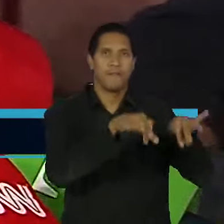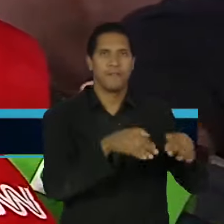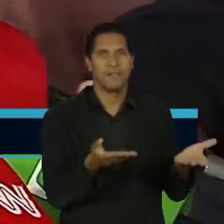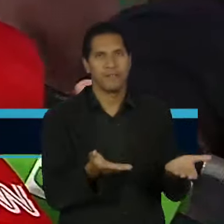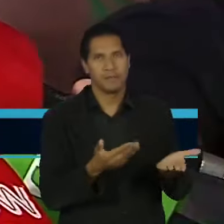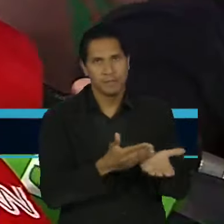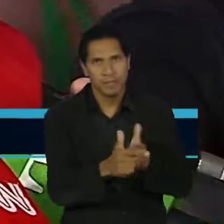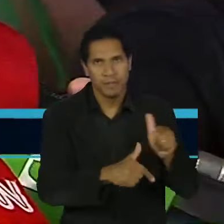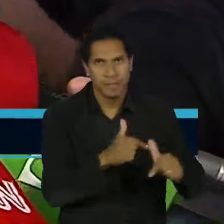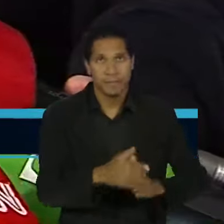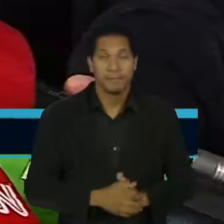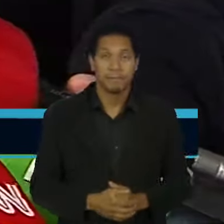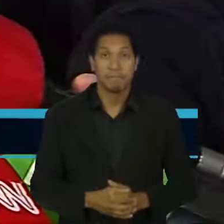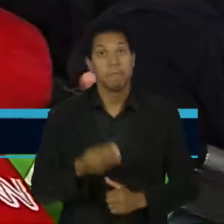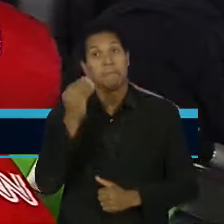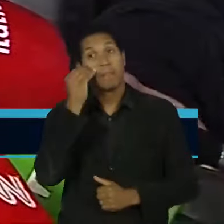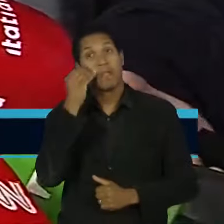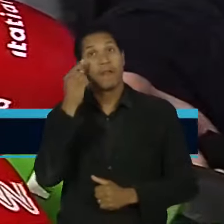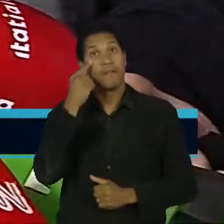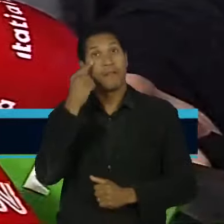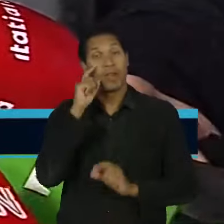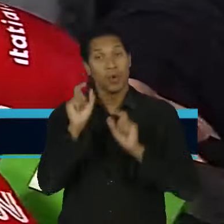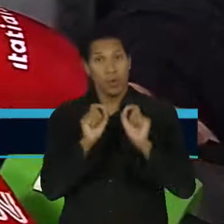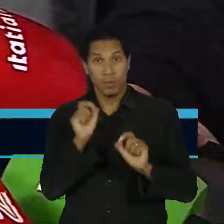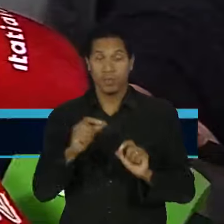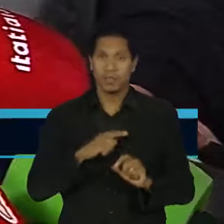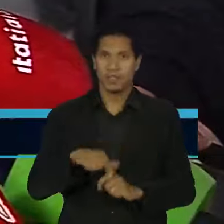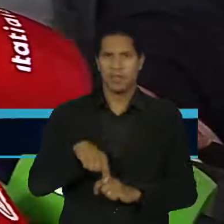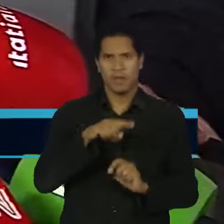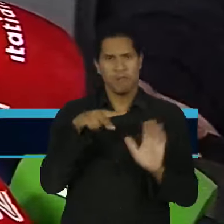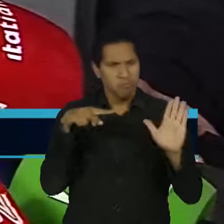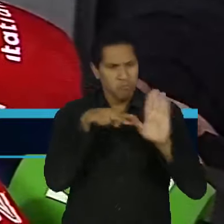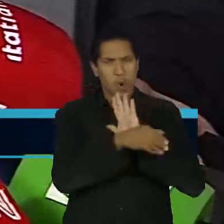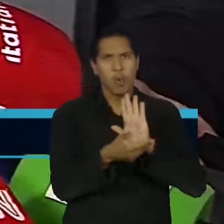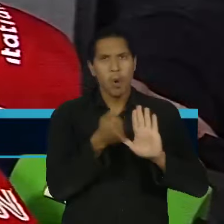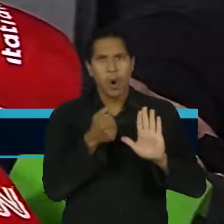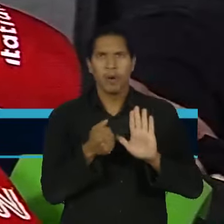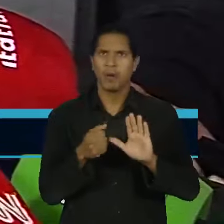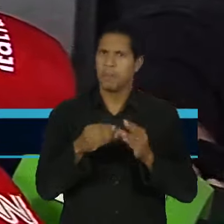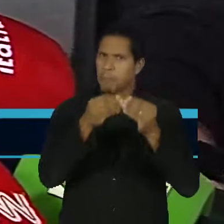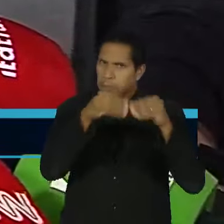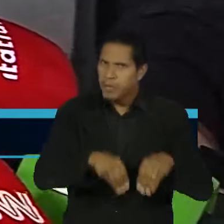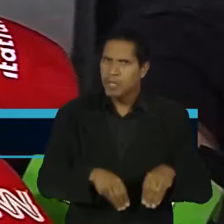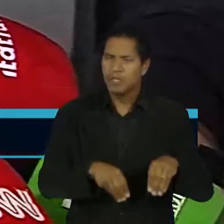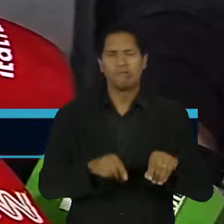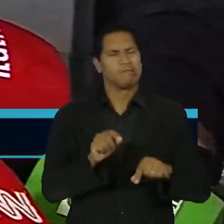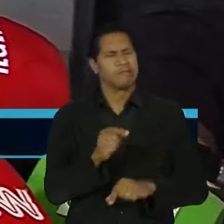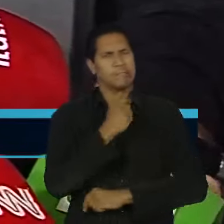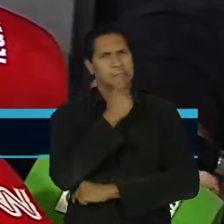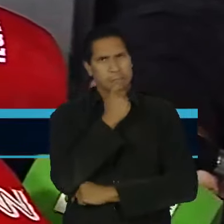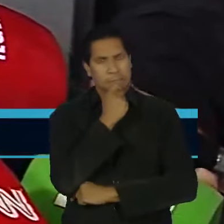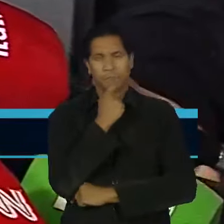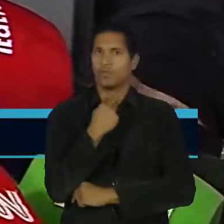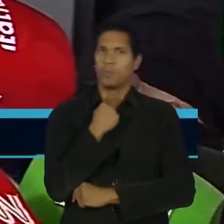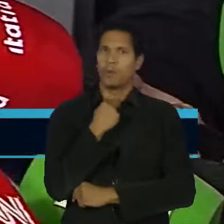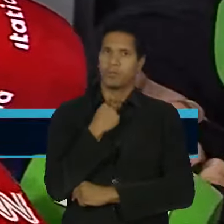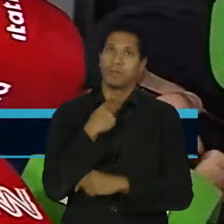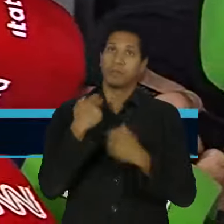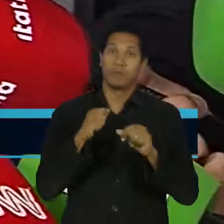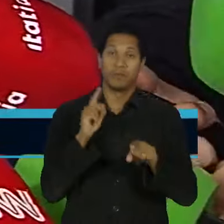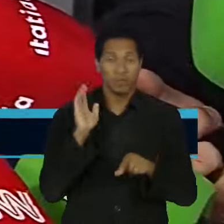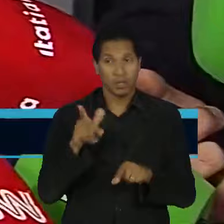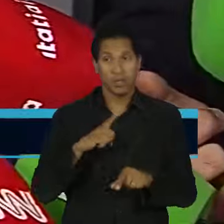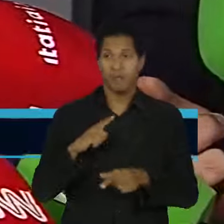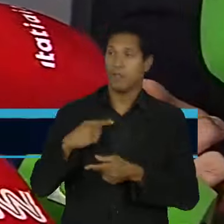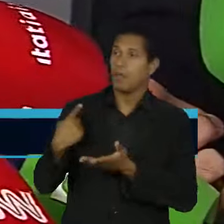achar uma solução para que esses vetos não causem prejuízo ao orçamento que foi muito bem construído pela nossa comissão, juntamente